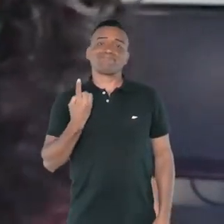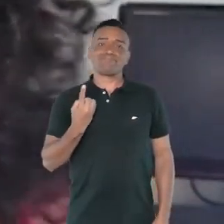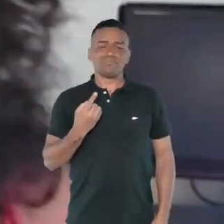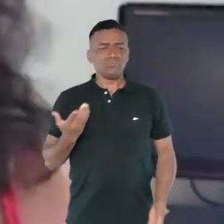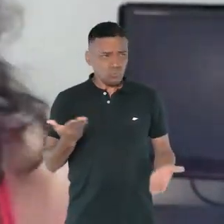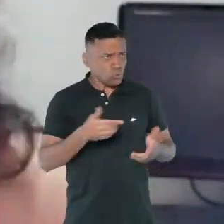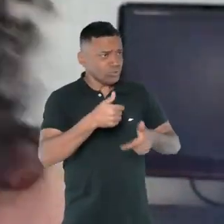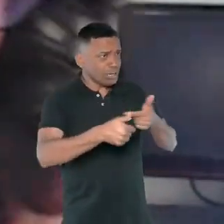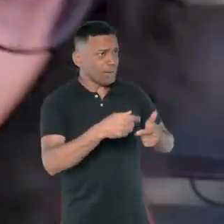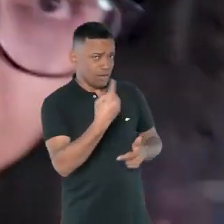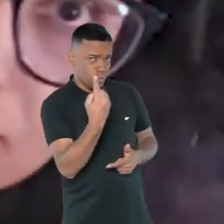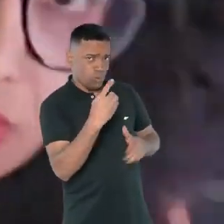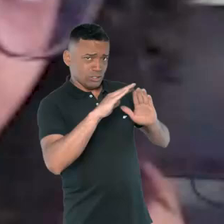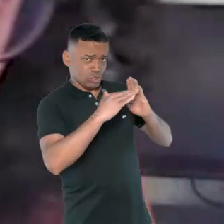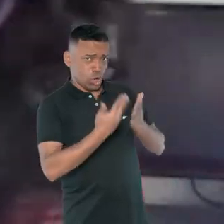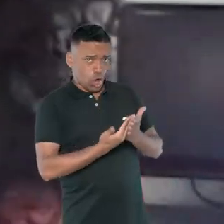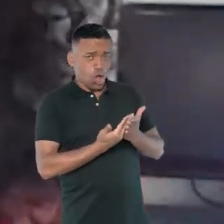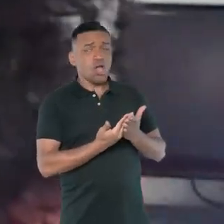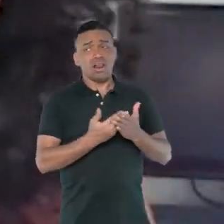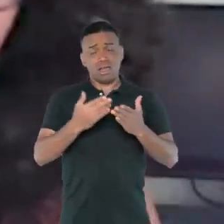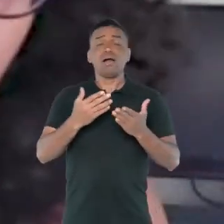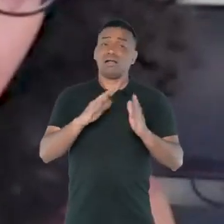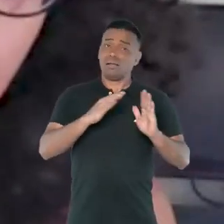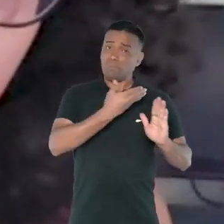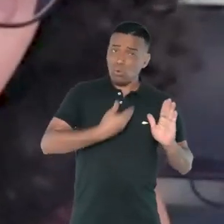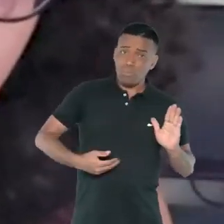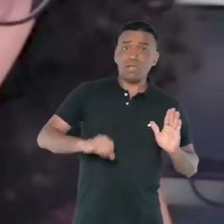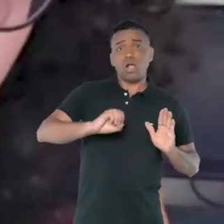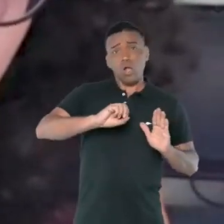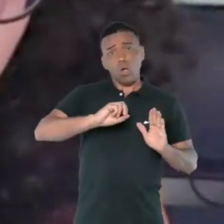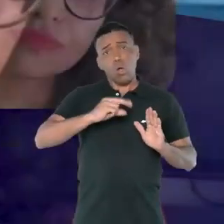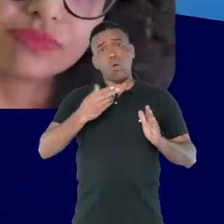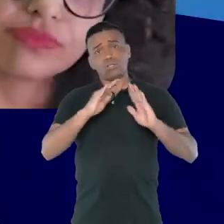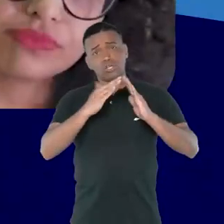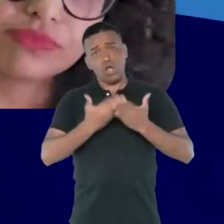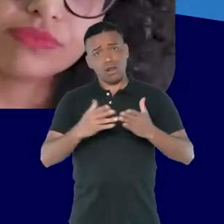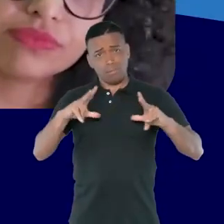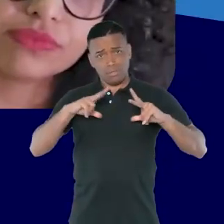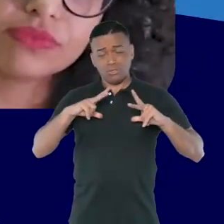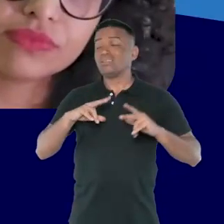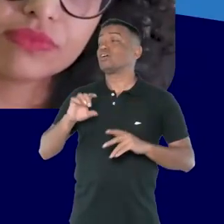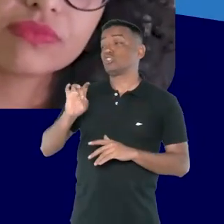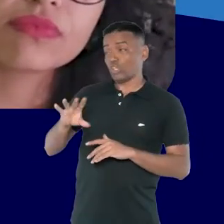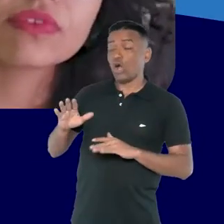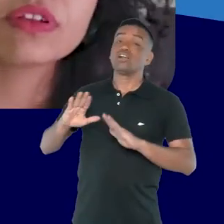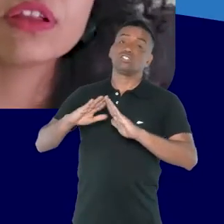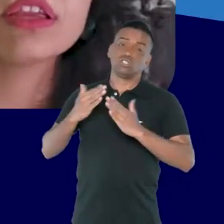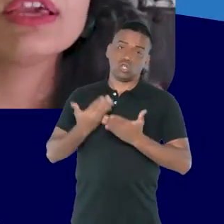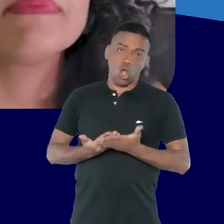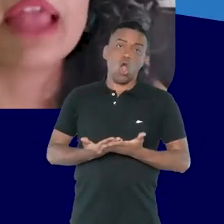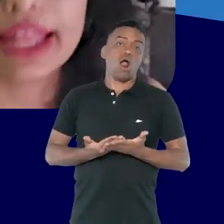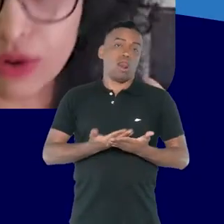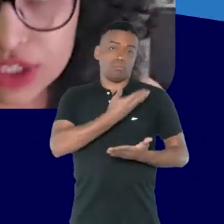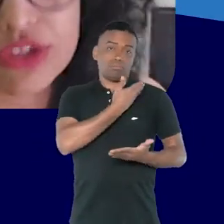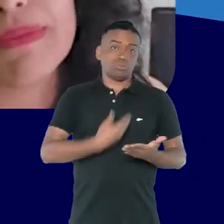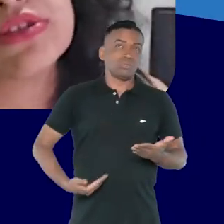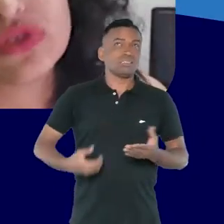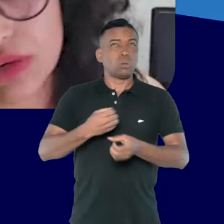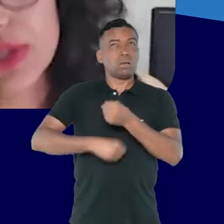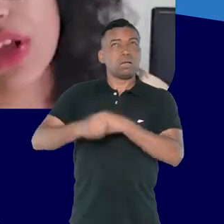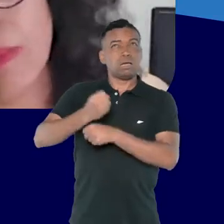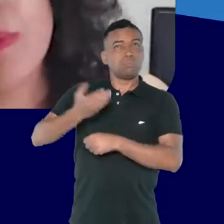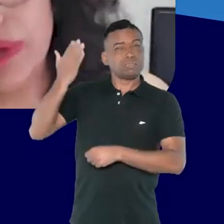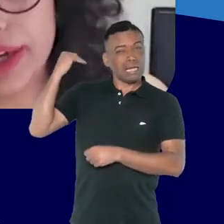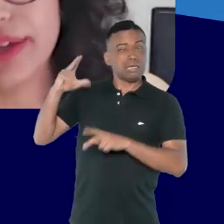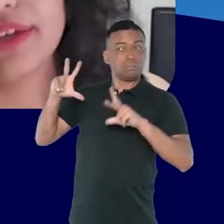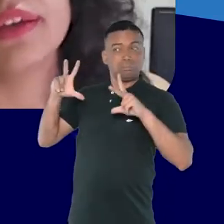estar sempre com a sensação de que está caminhando só. Hoje você trabalha só numa escola pública ou em privada também? Hoje eu trabalho